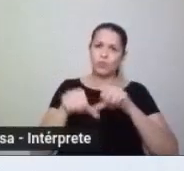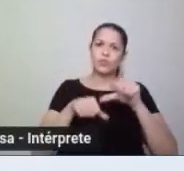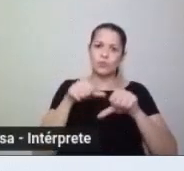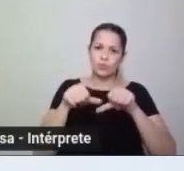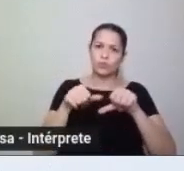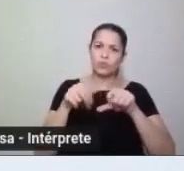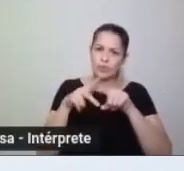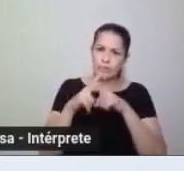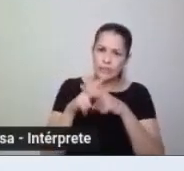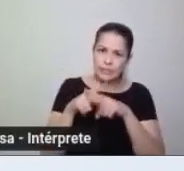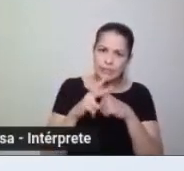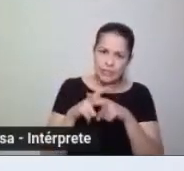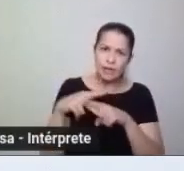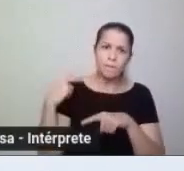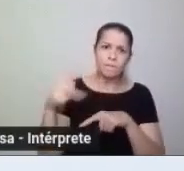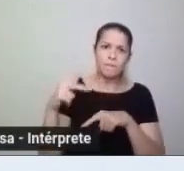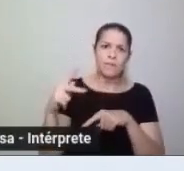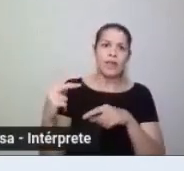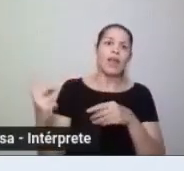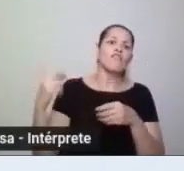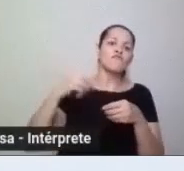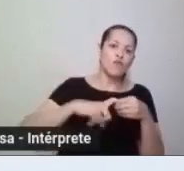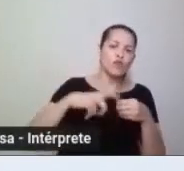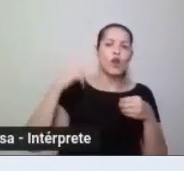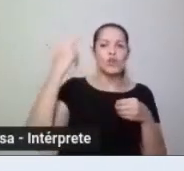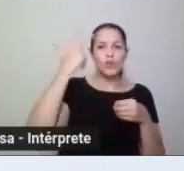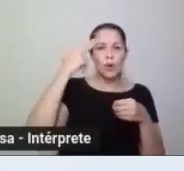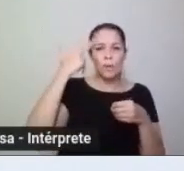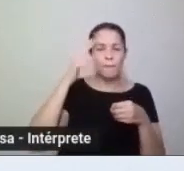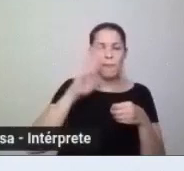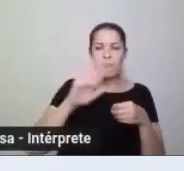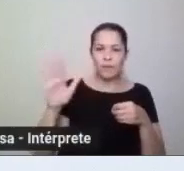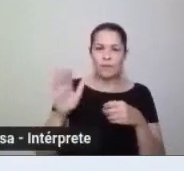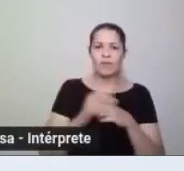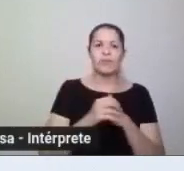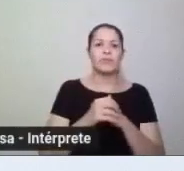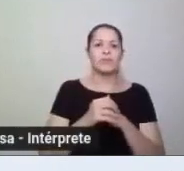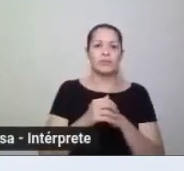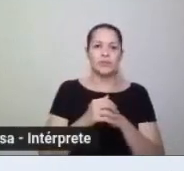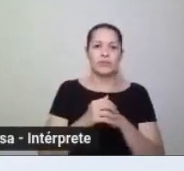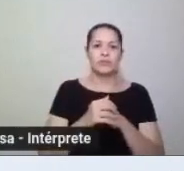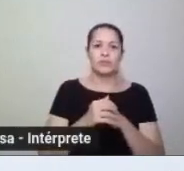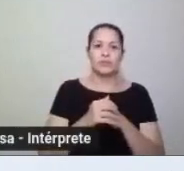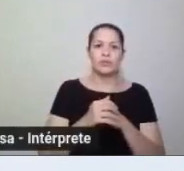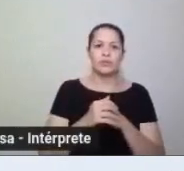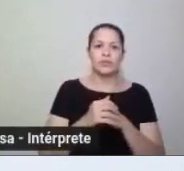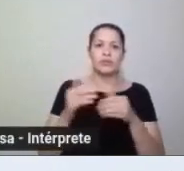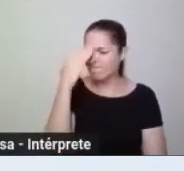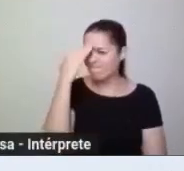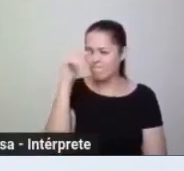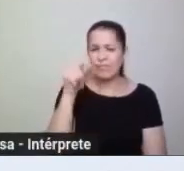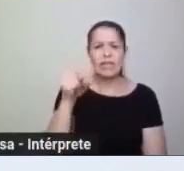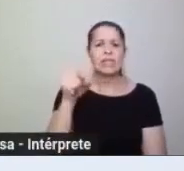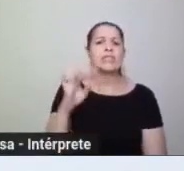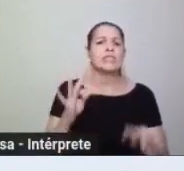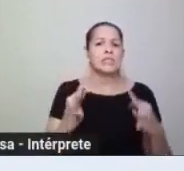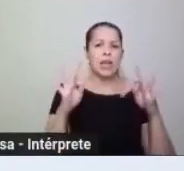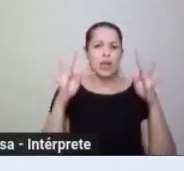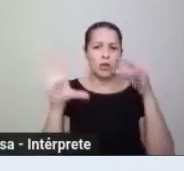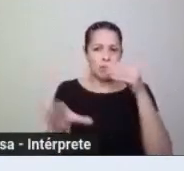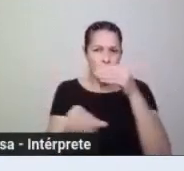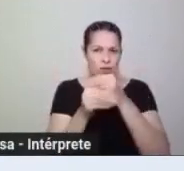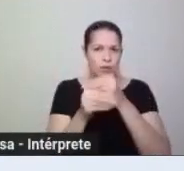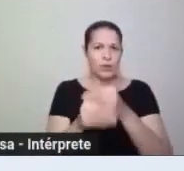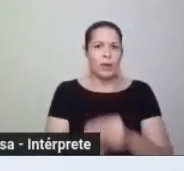correção e ele voltou ao parâmetro que a gente tem lá antes da primeira manutenção preventiva. Esse é um motor